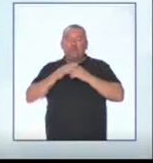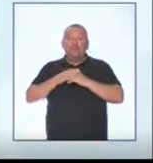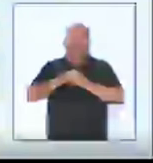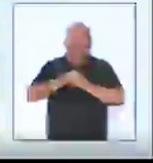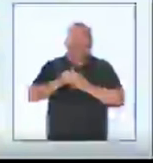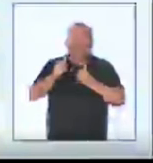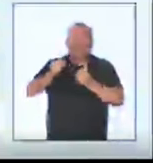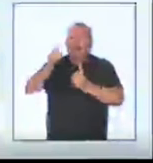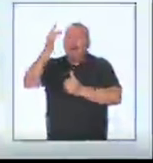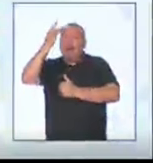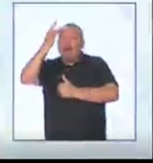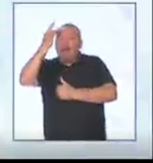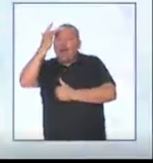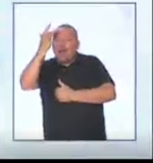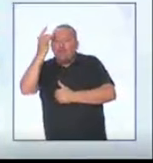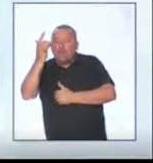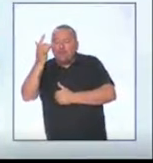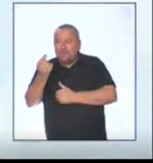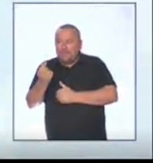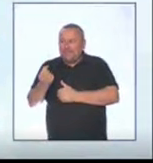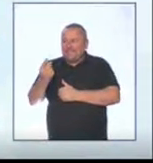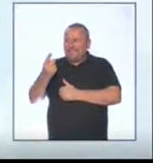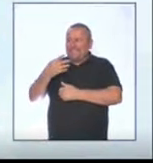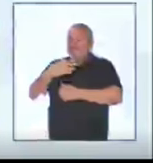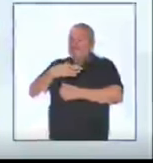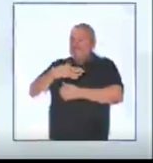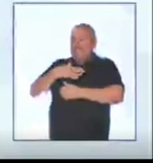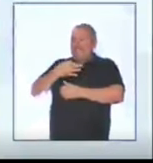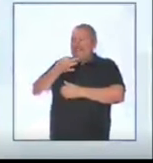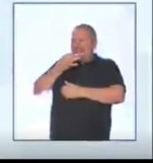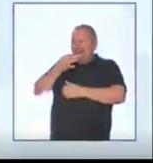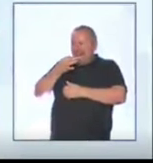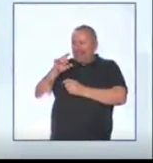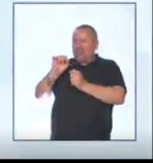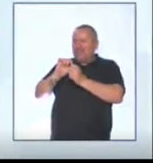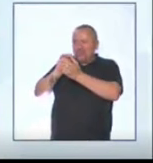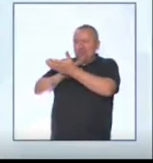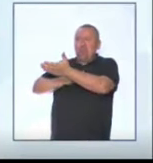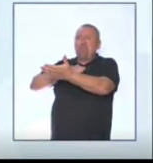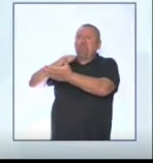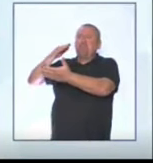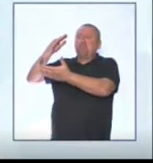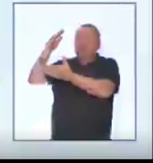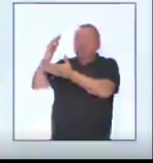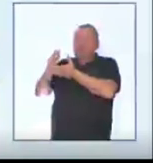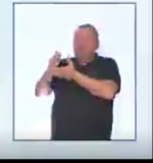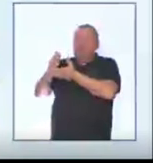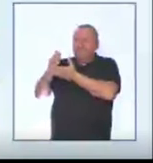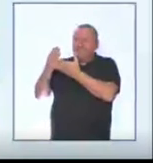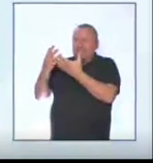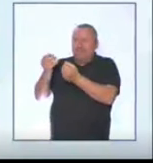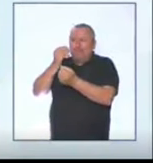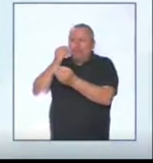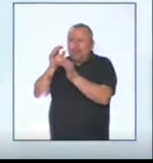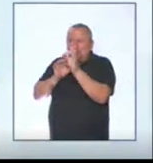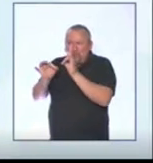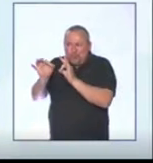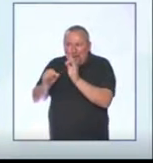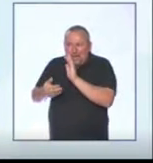seguinte, xiii, amiga, acho que fomos longe demais. Vamos tentar consertar o que